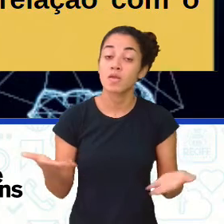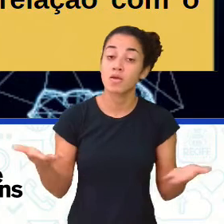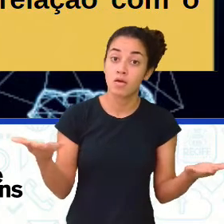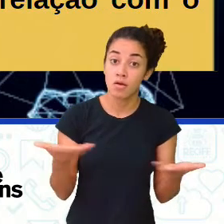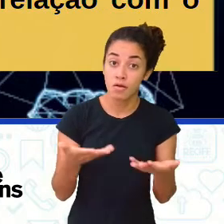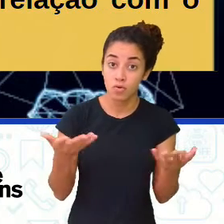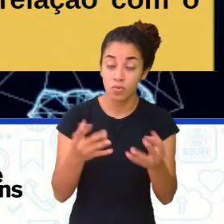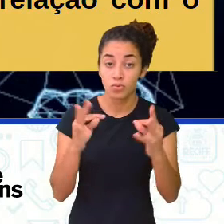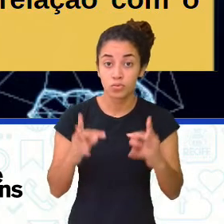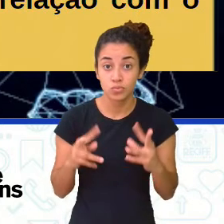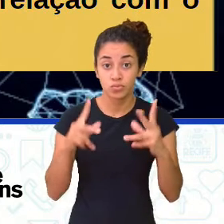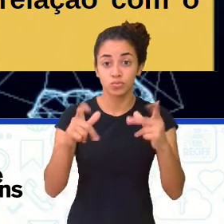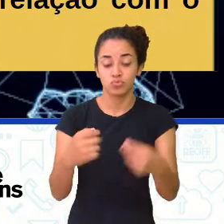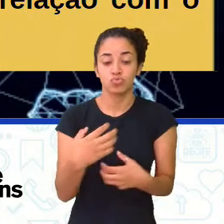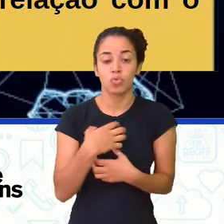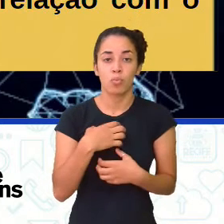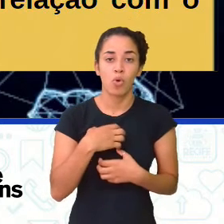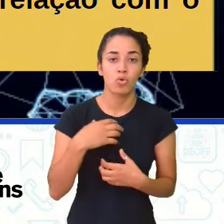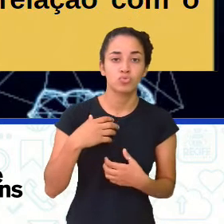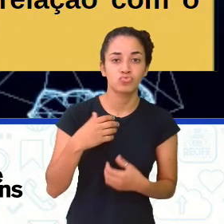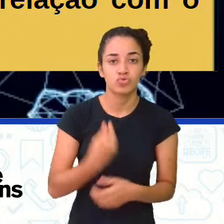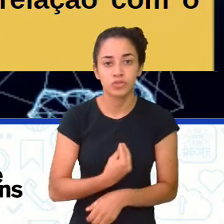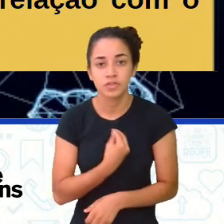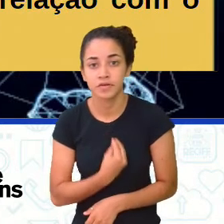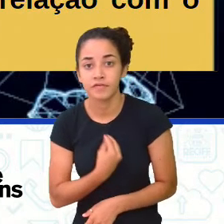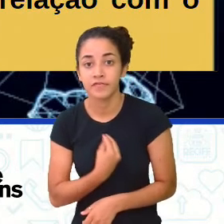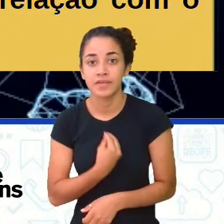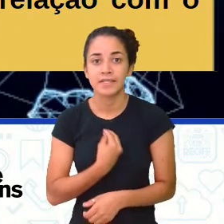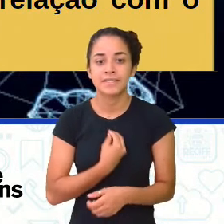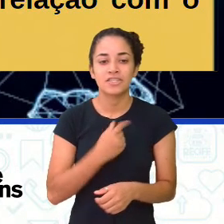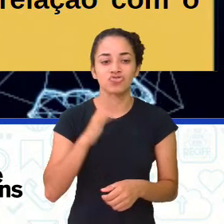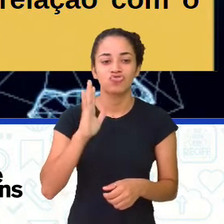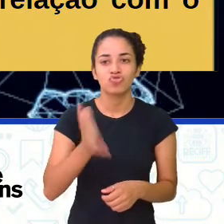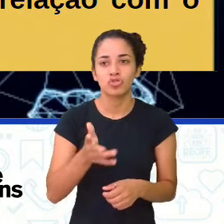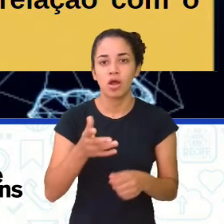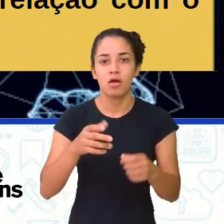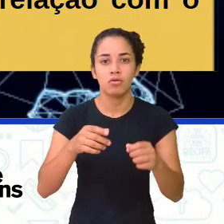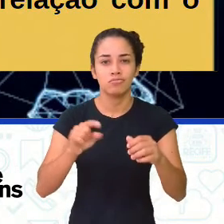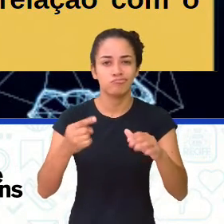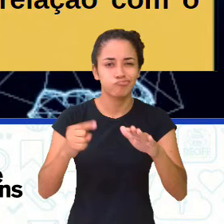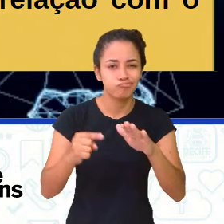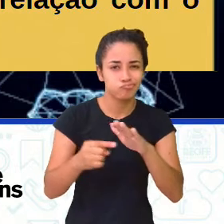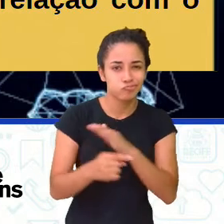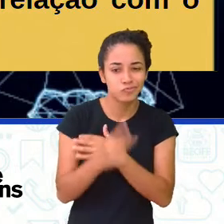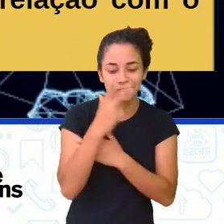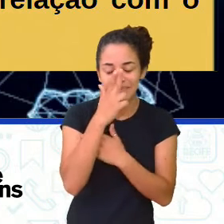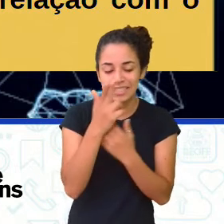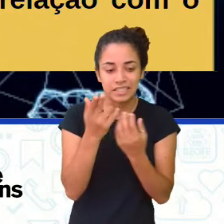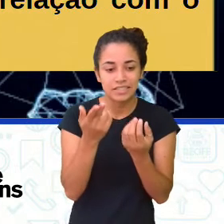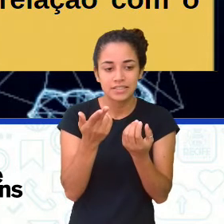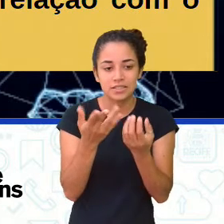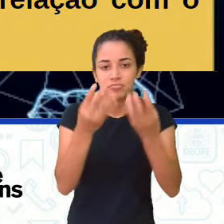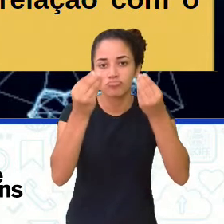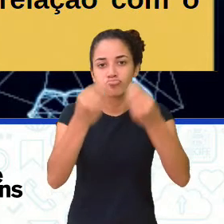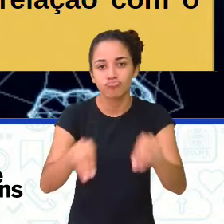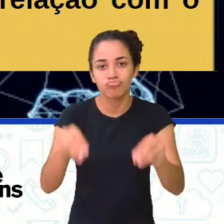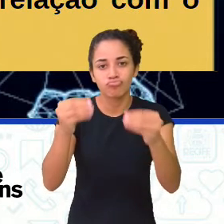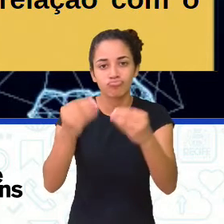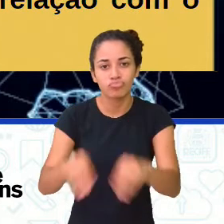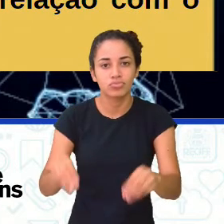as condições de vida profundamente enraizadas estão sendo destruídas, aumenta o